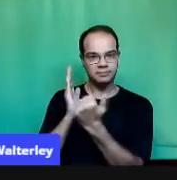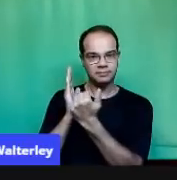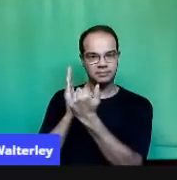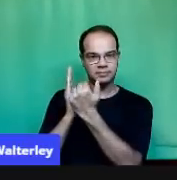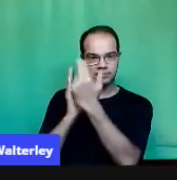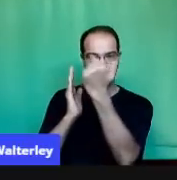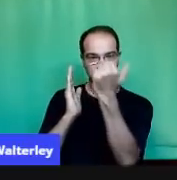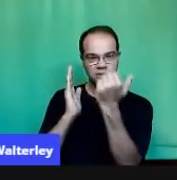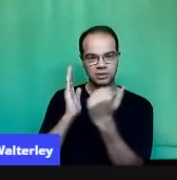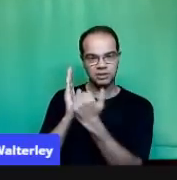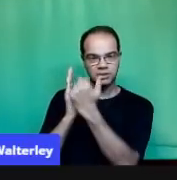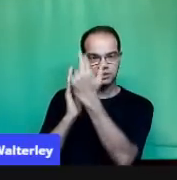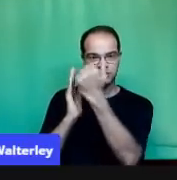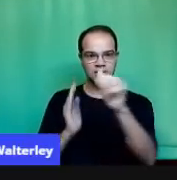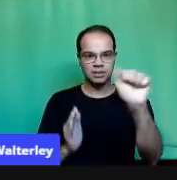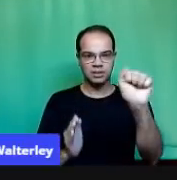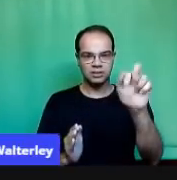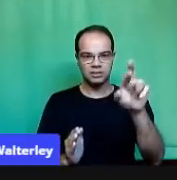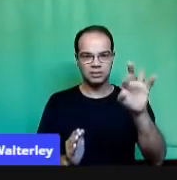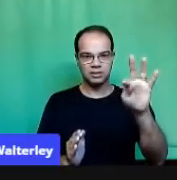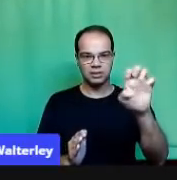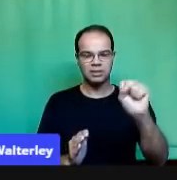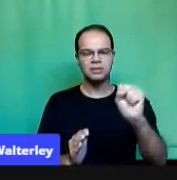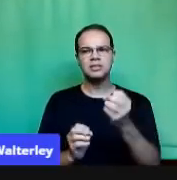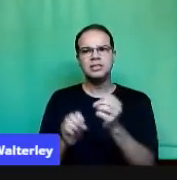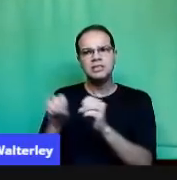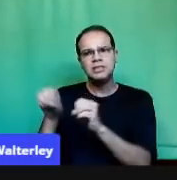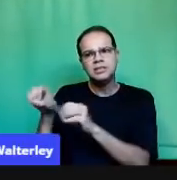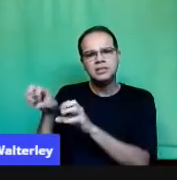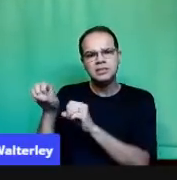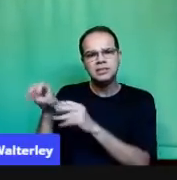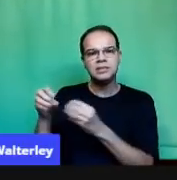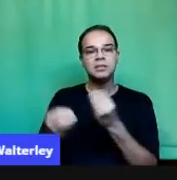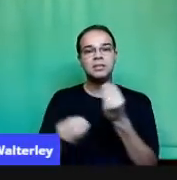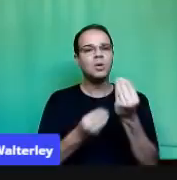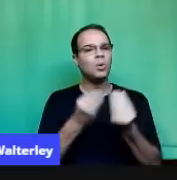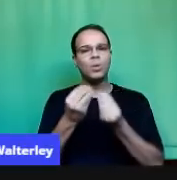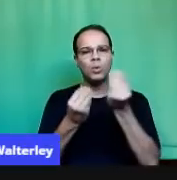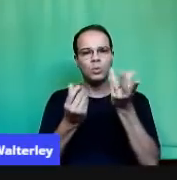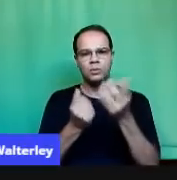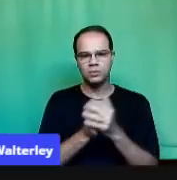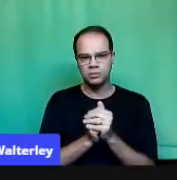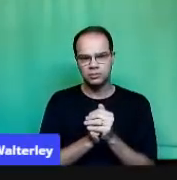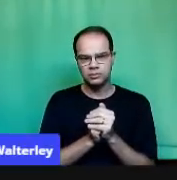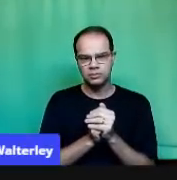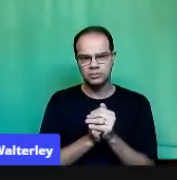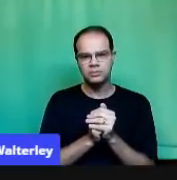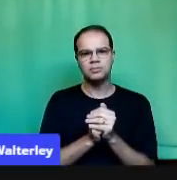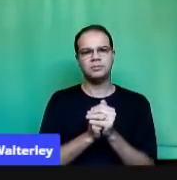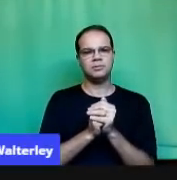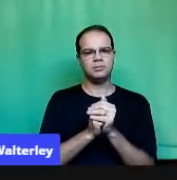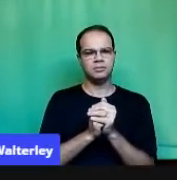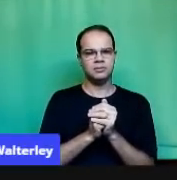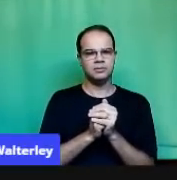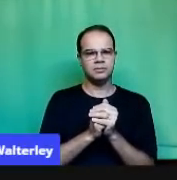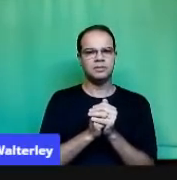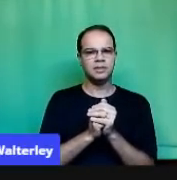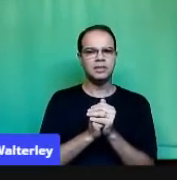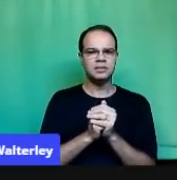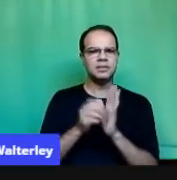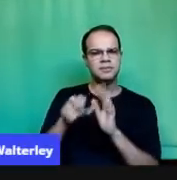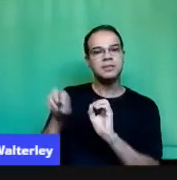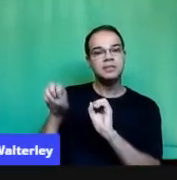colocada dentro da educação. Nós já sabemos que a arte, ela tem uma forma de